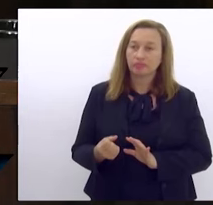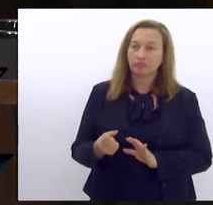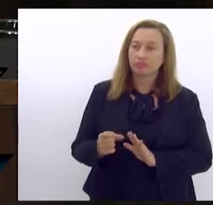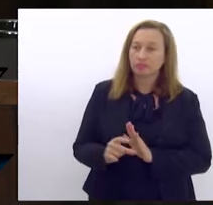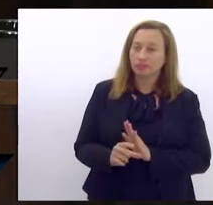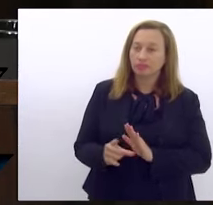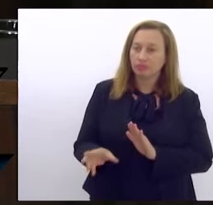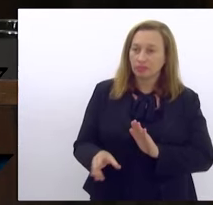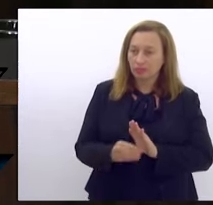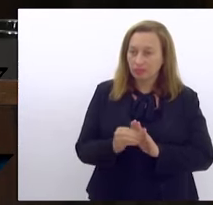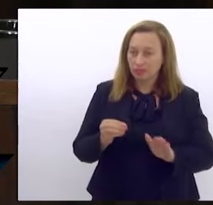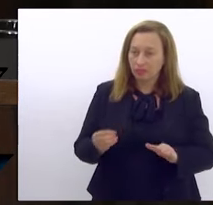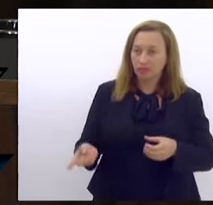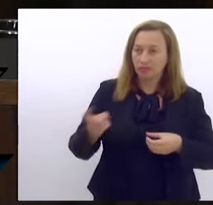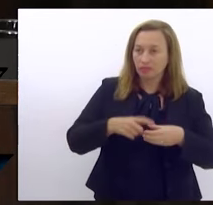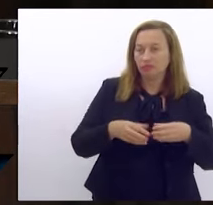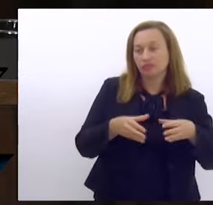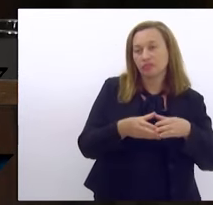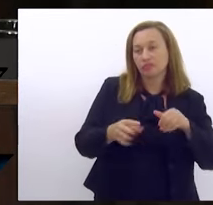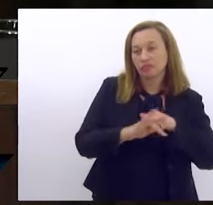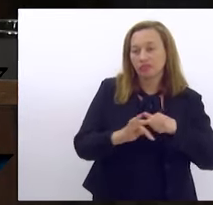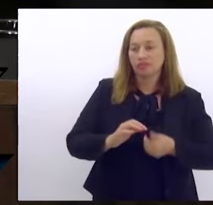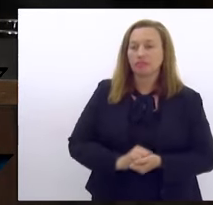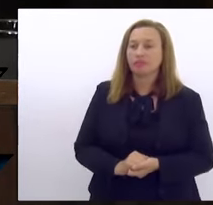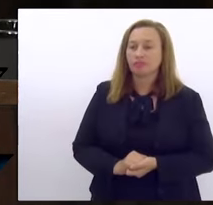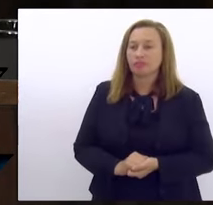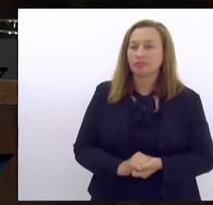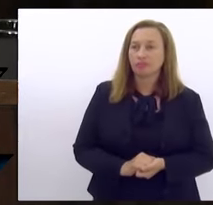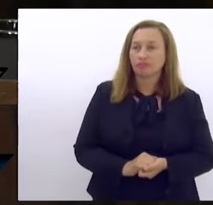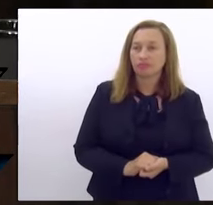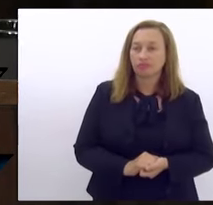emenda e retorna às comissões técnicas.